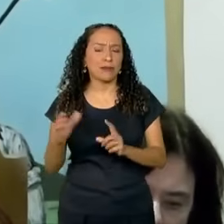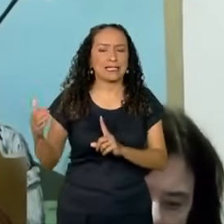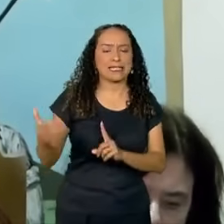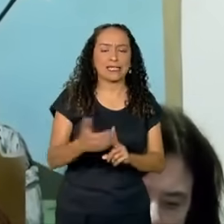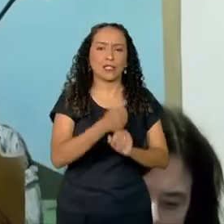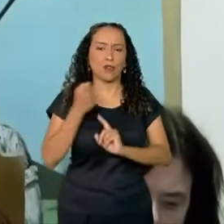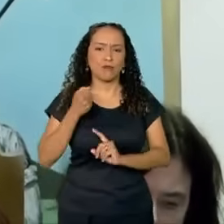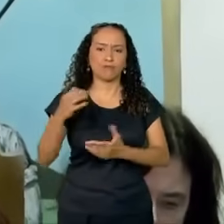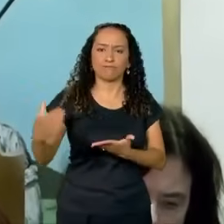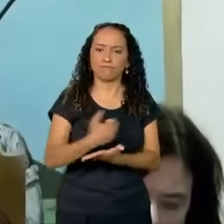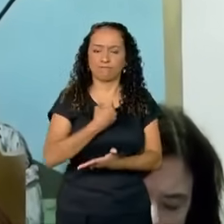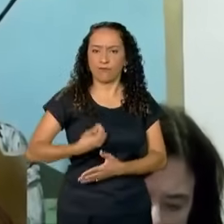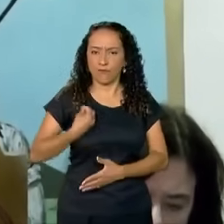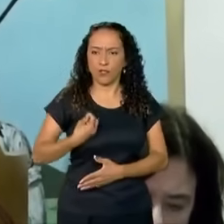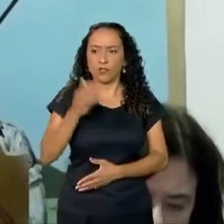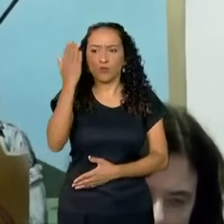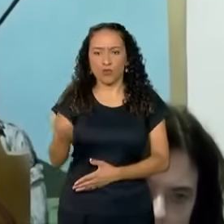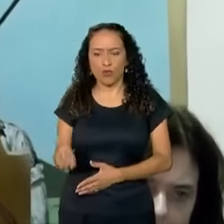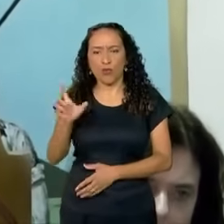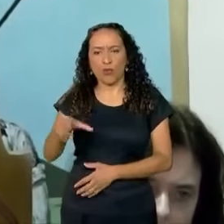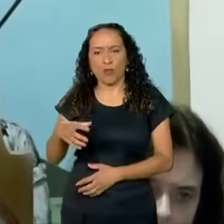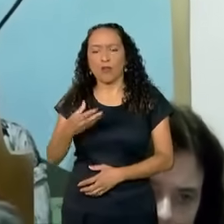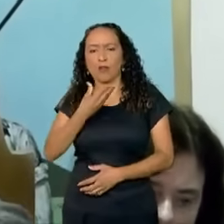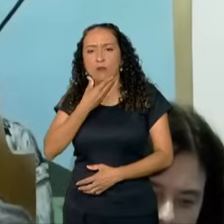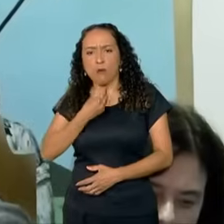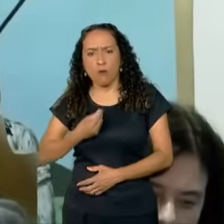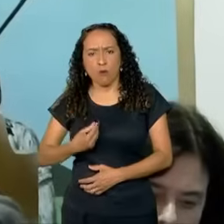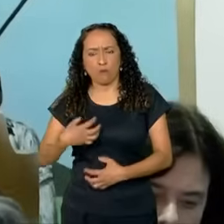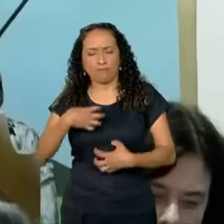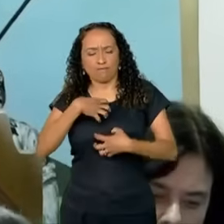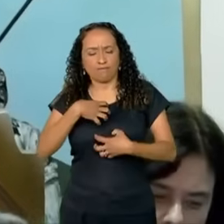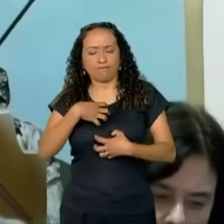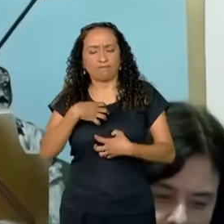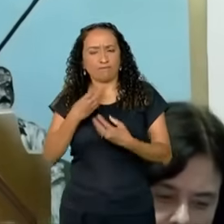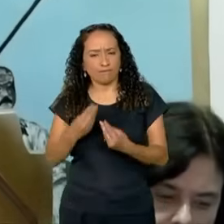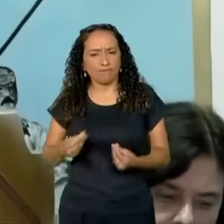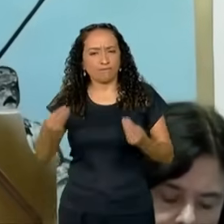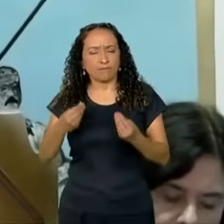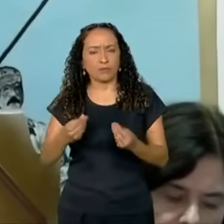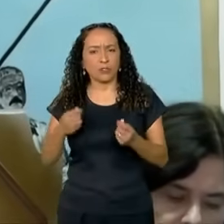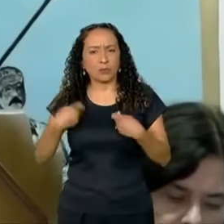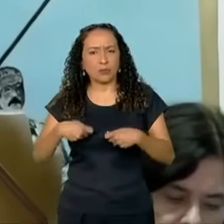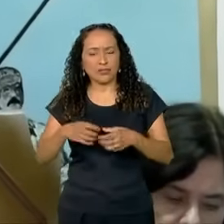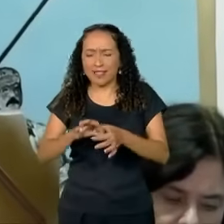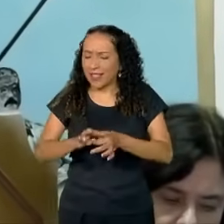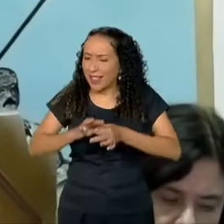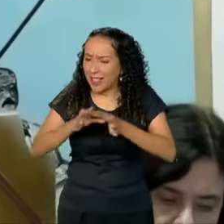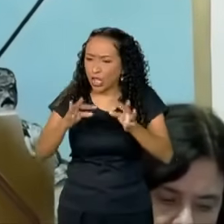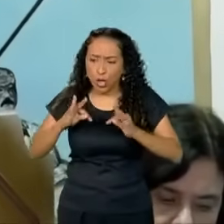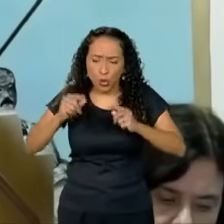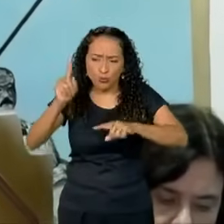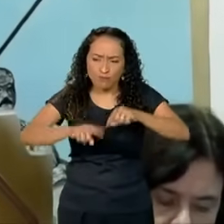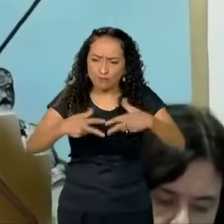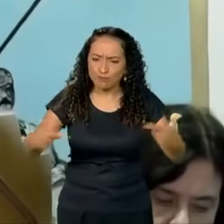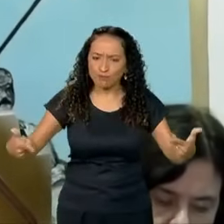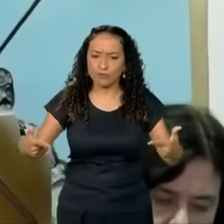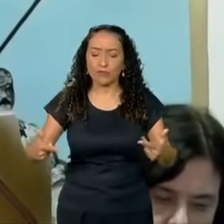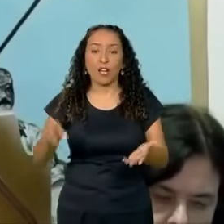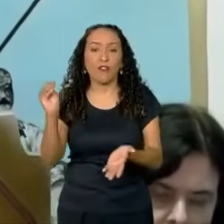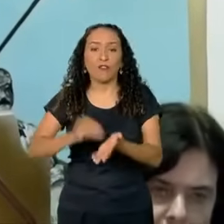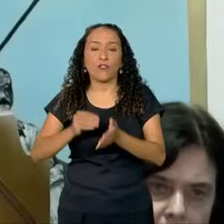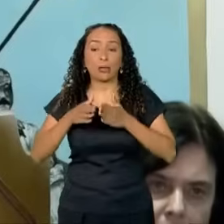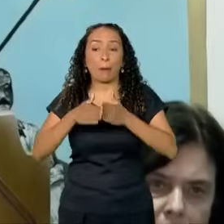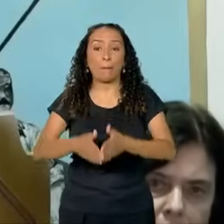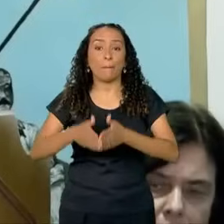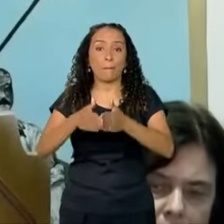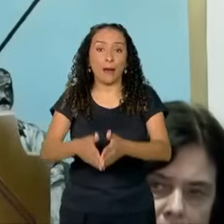vidas, presidente? Eu acho que é com o senhor, que é um homem sensível. Eu acho que nós temos que dispor todos os recursos que tem. Nós está faltando barcos na cidade,